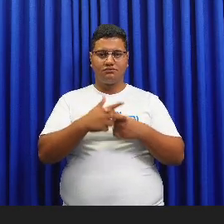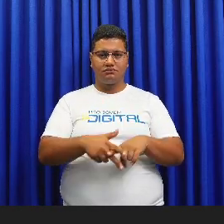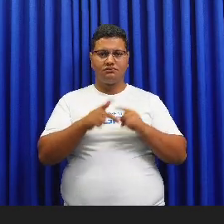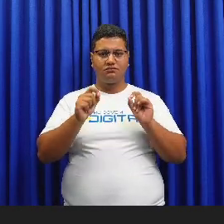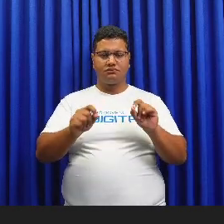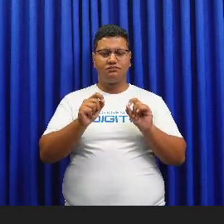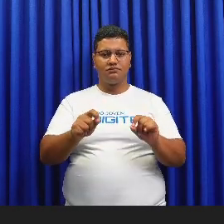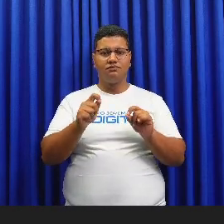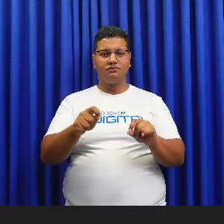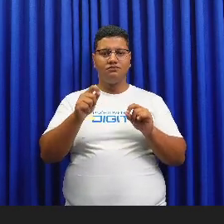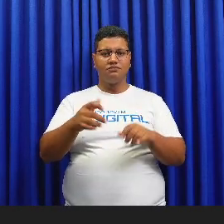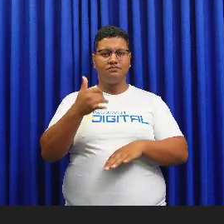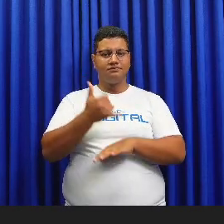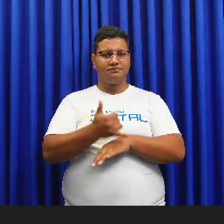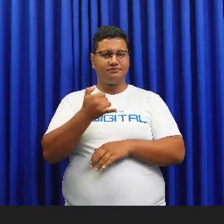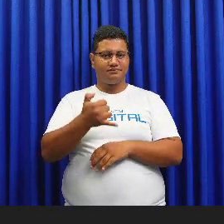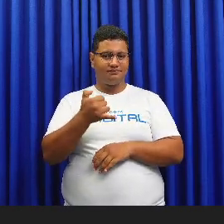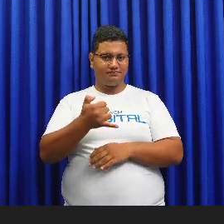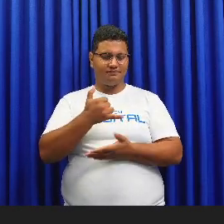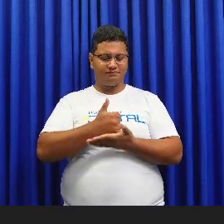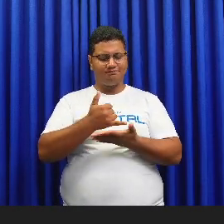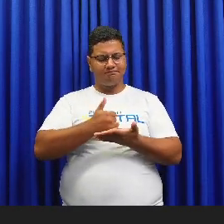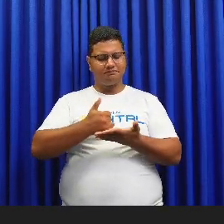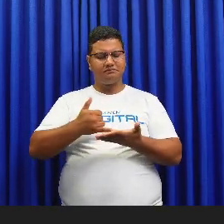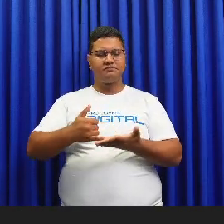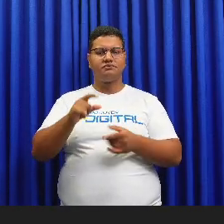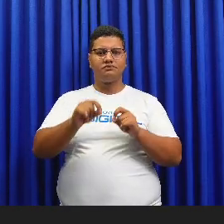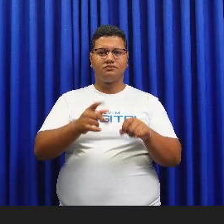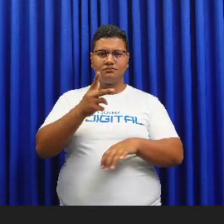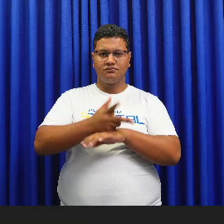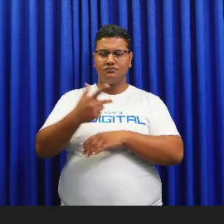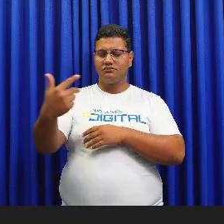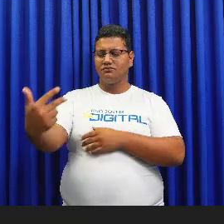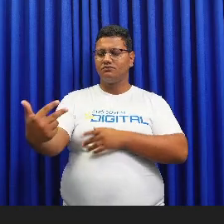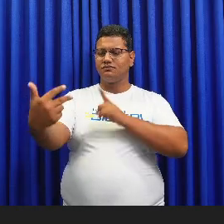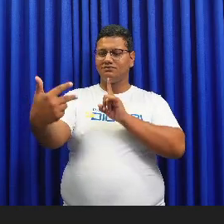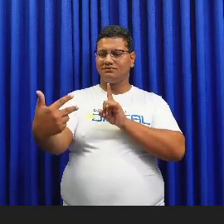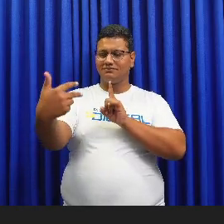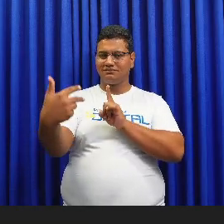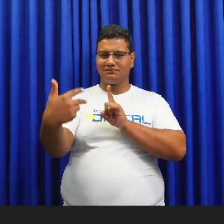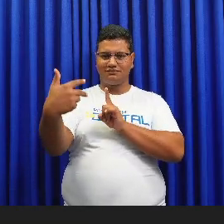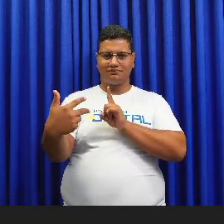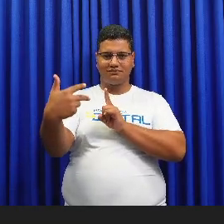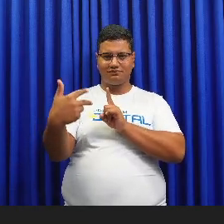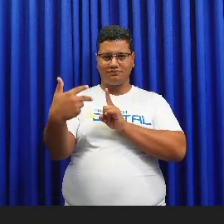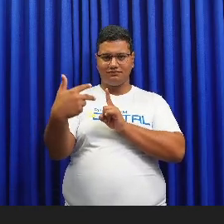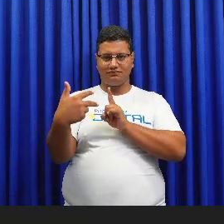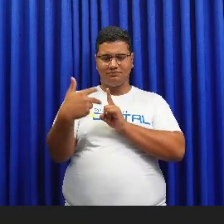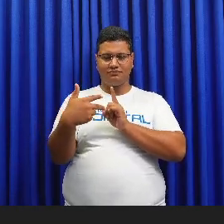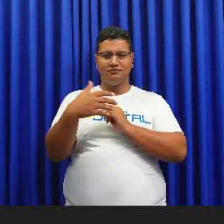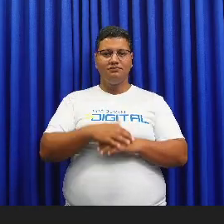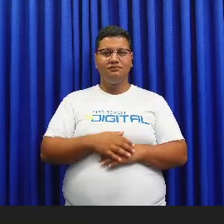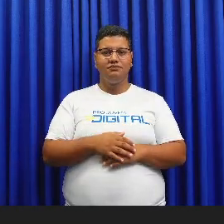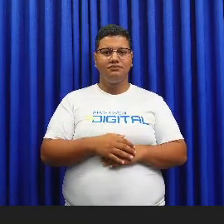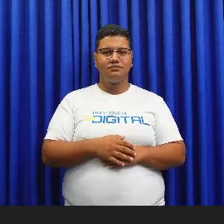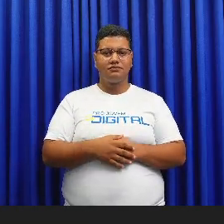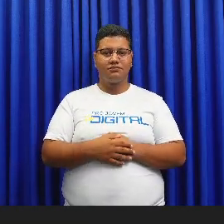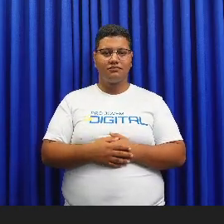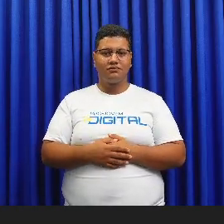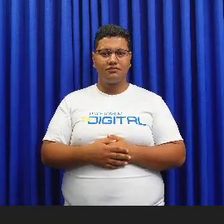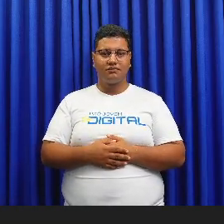aparece um lápisezinho? Quem vai filmar a noiva entrando vai ser vamos supor que tem um tal